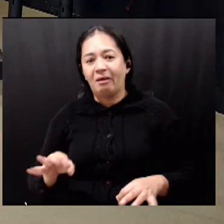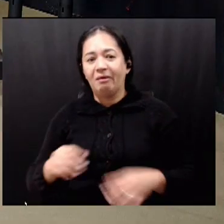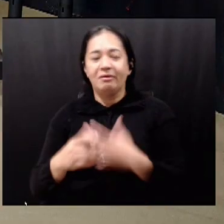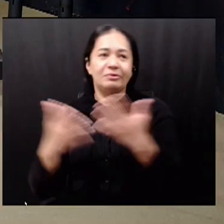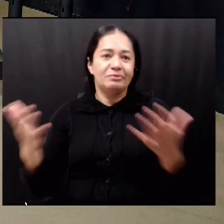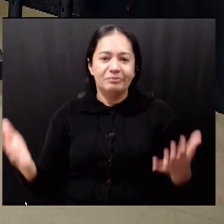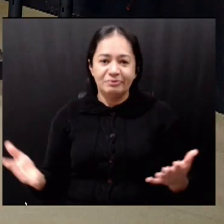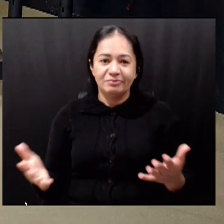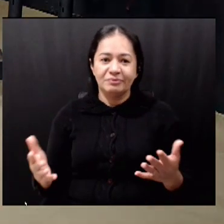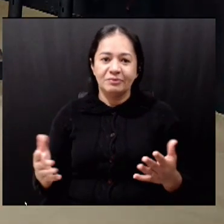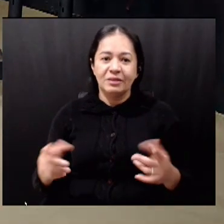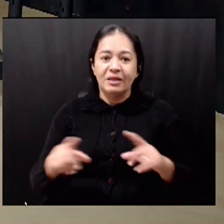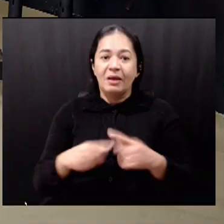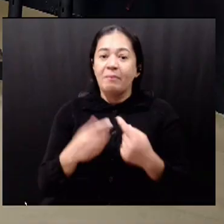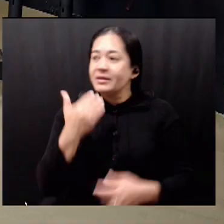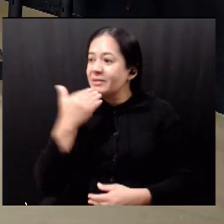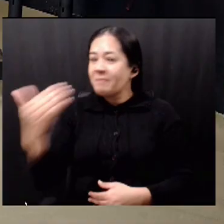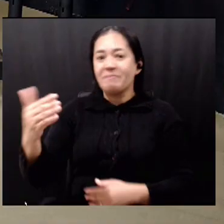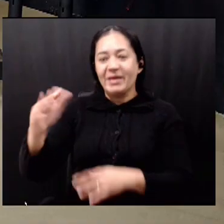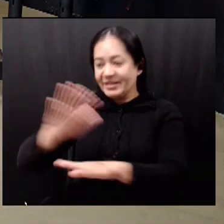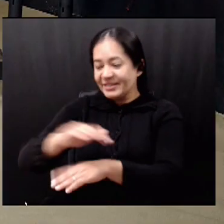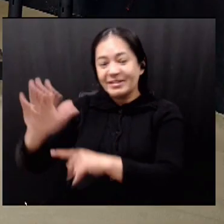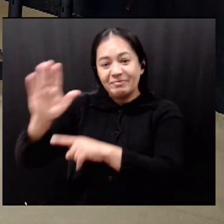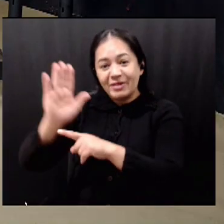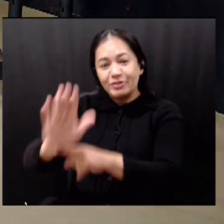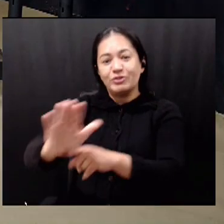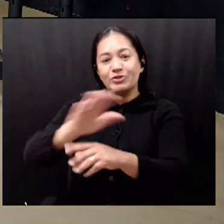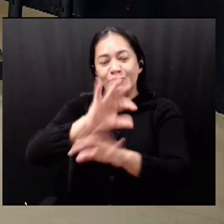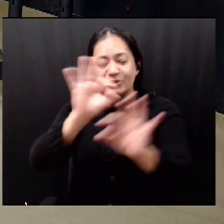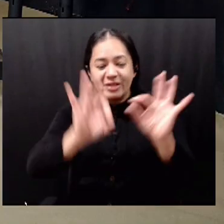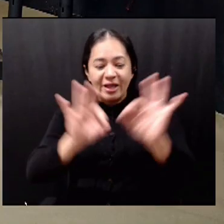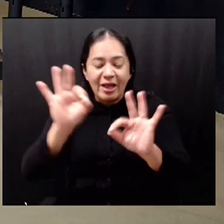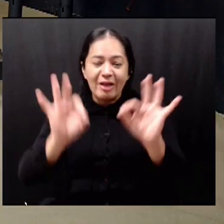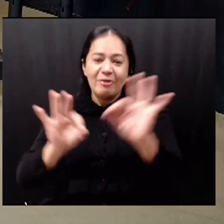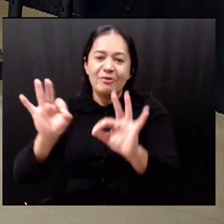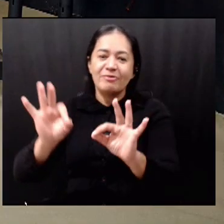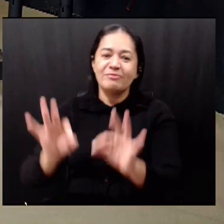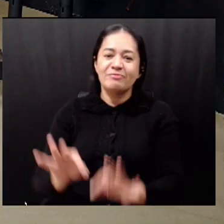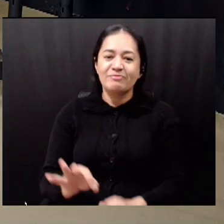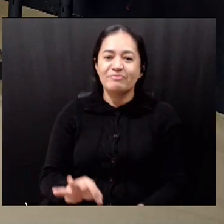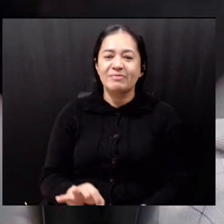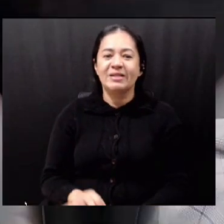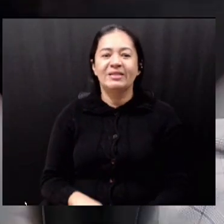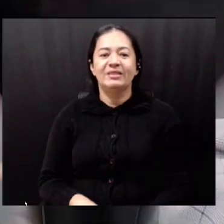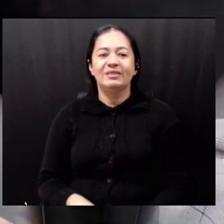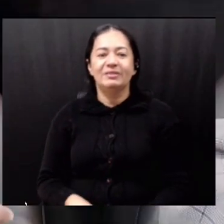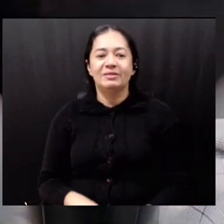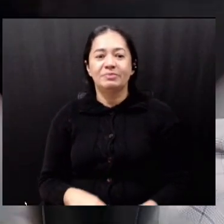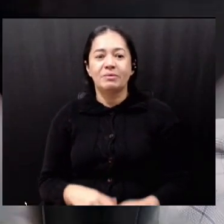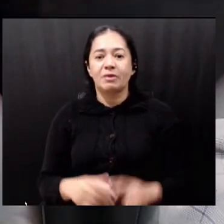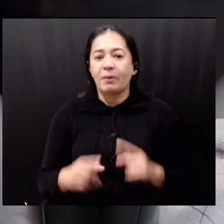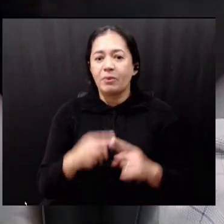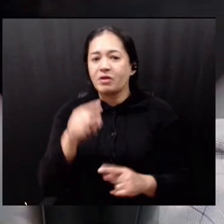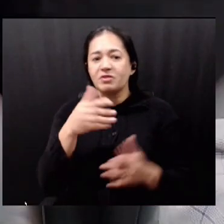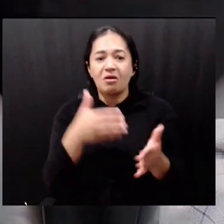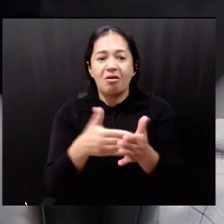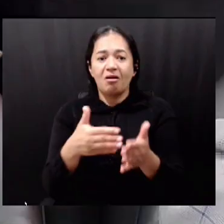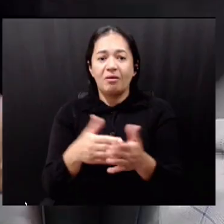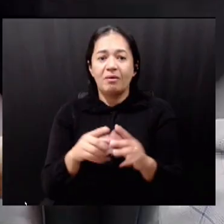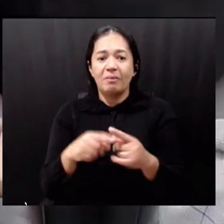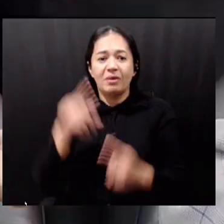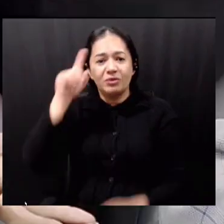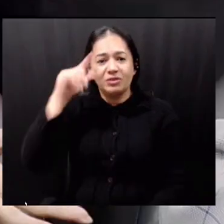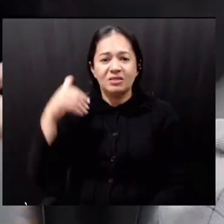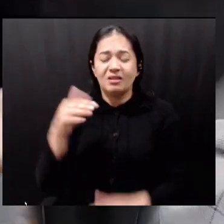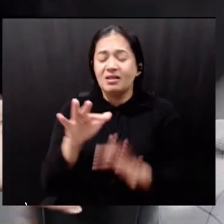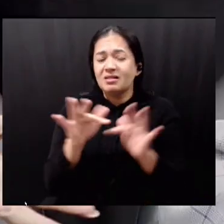arrumar. exatamente, pra trazer essa autonomia, vai colocando né? barreiras. Né? Exato, vai colocando barreiras que é o dia a dia, é coisa tão simples, é só colocar o